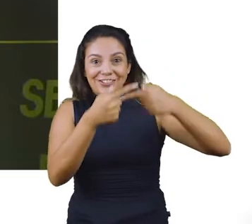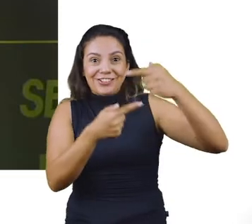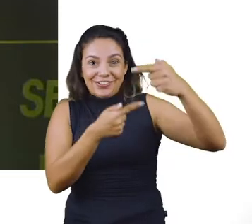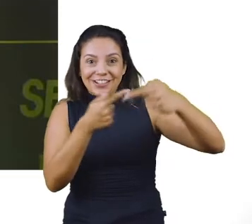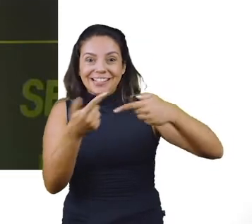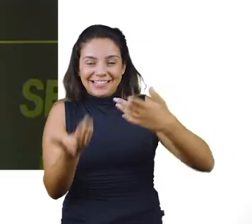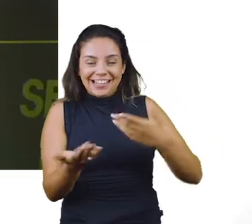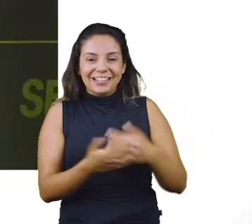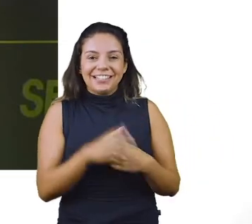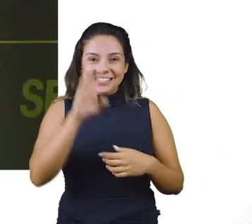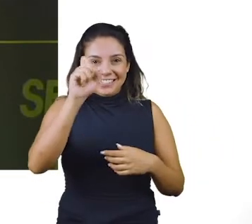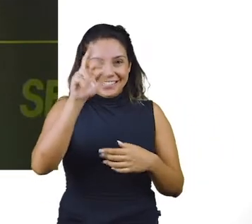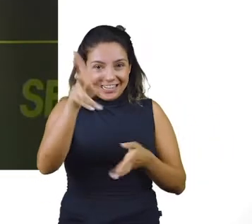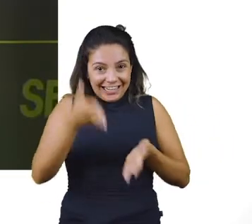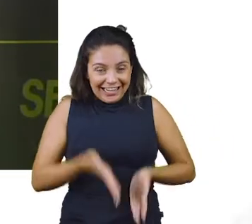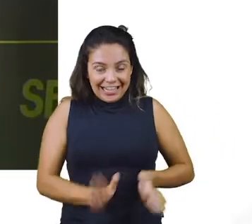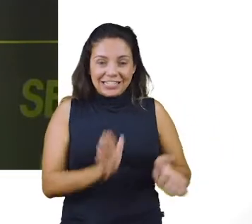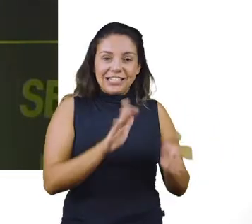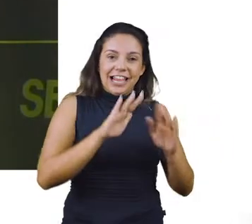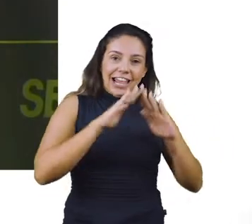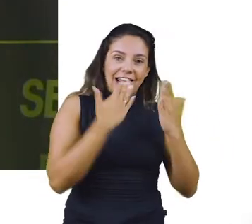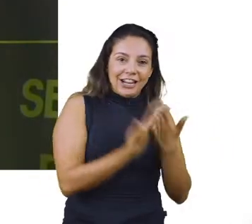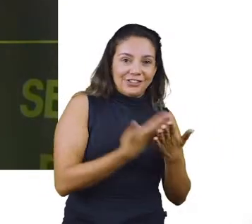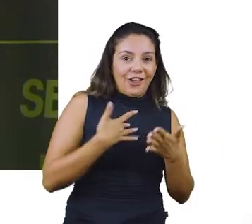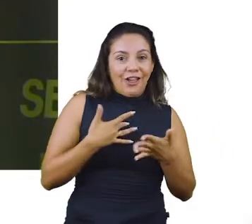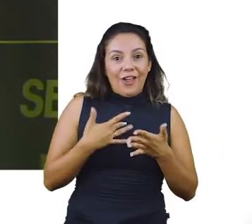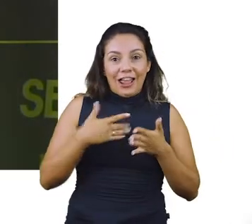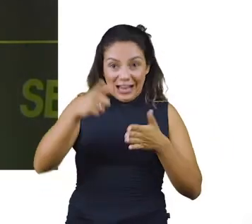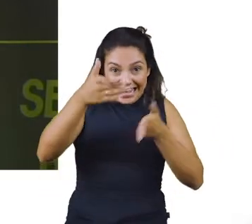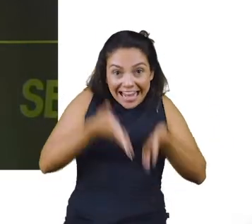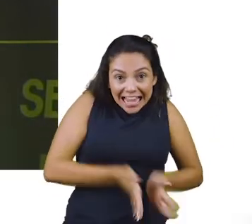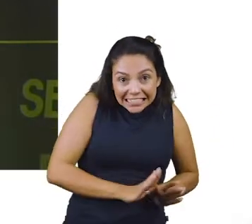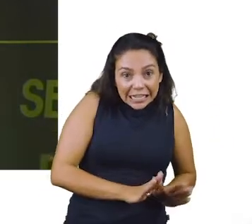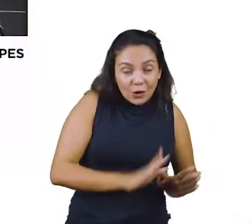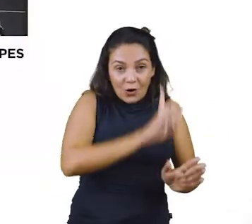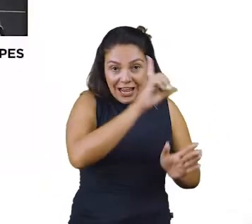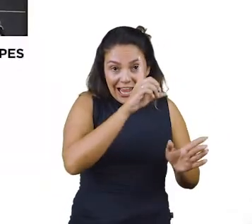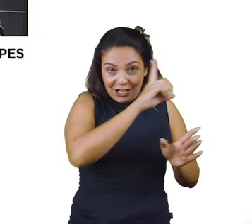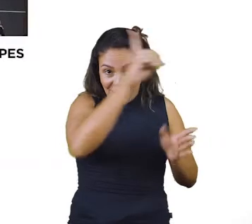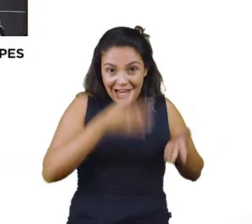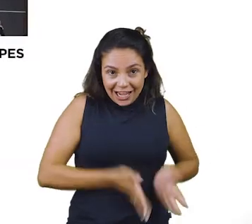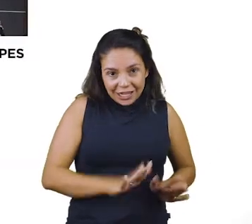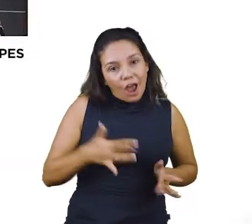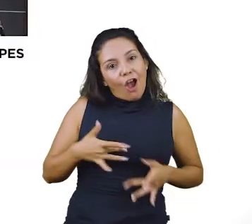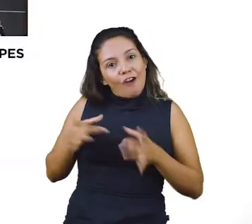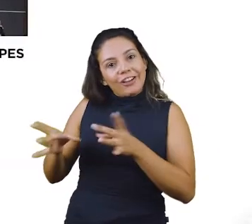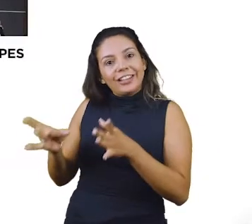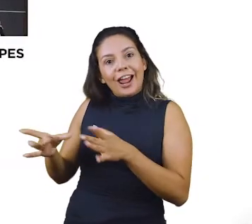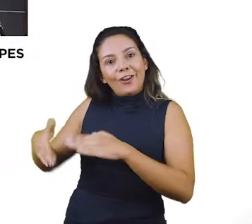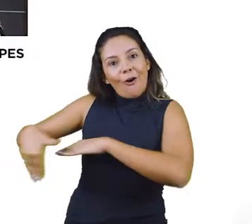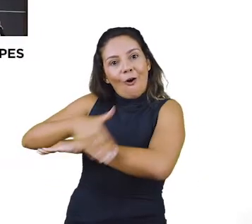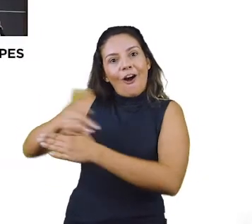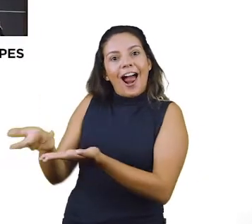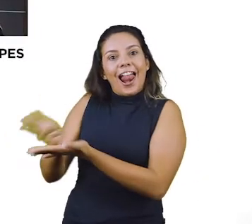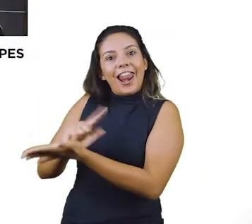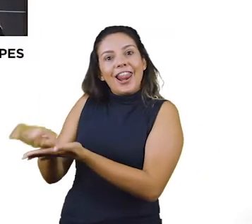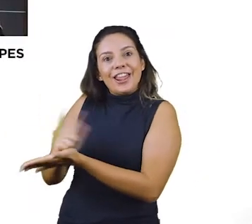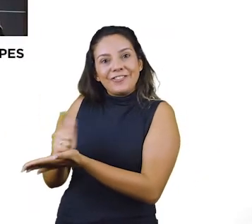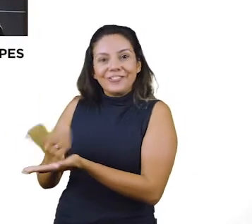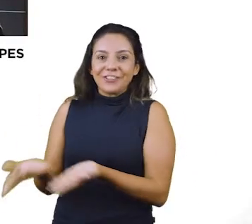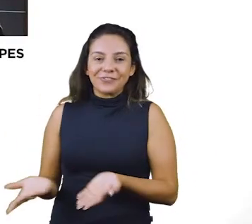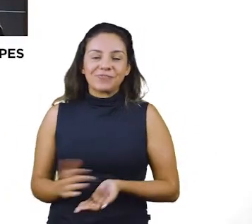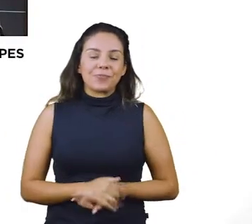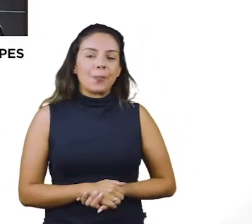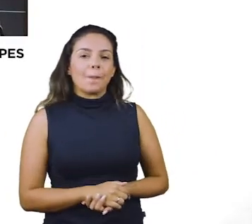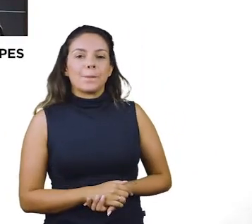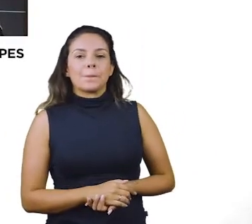bate-papo. O César nascendo em Araxá e eu vendendo meu livro na rua. Maravilha. O César, por falar nisso, está